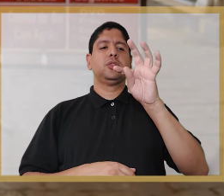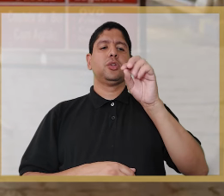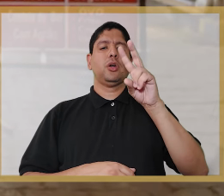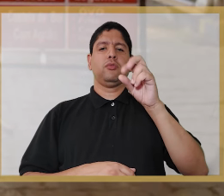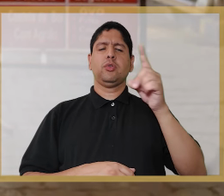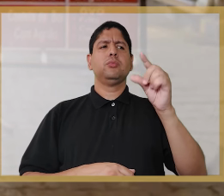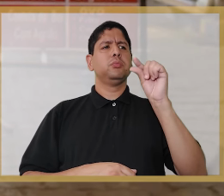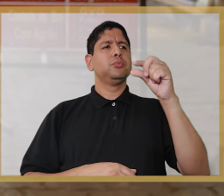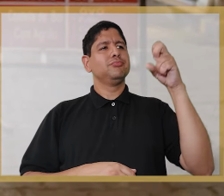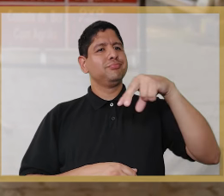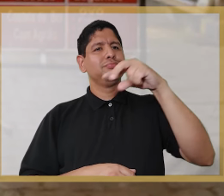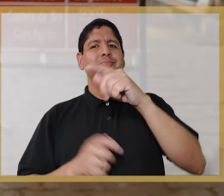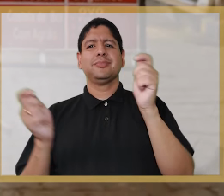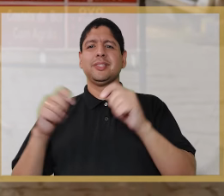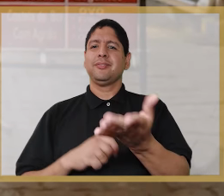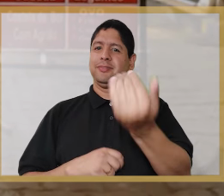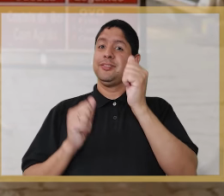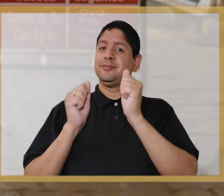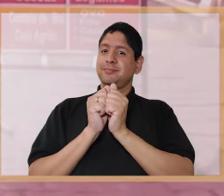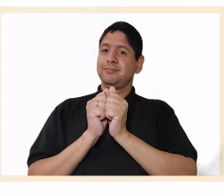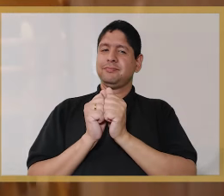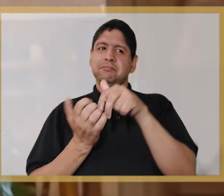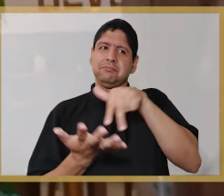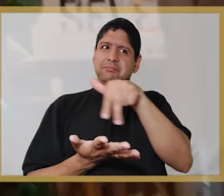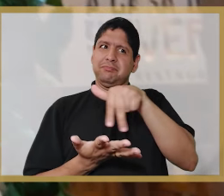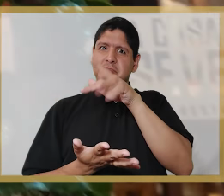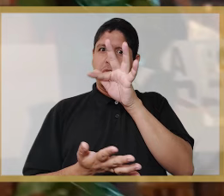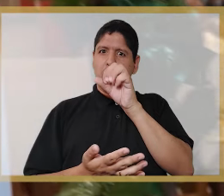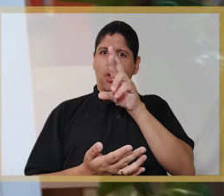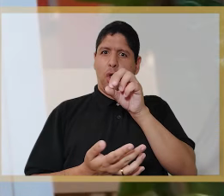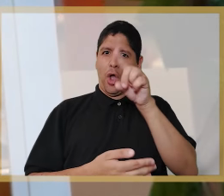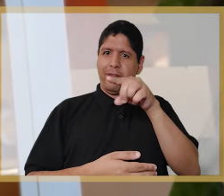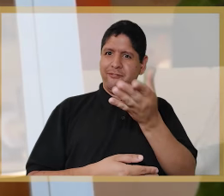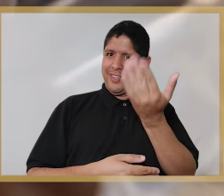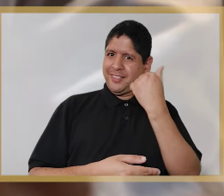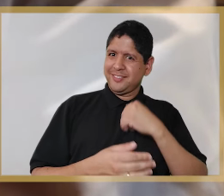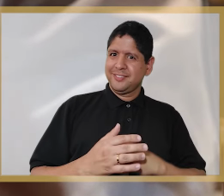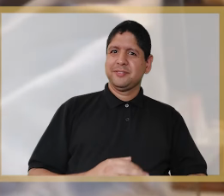Vista. Vem comigo, bora forrosear junto?